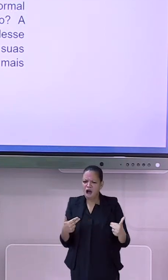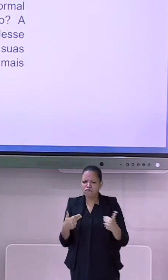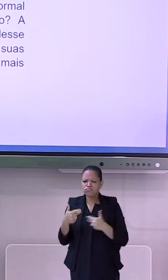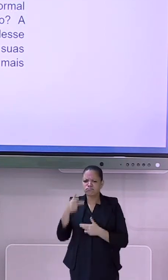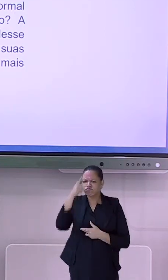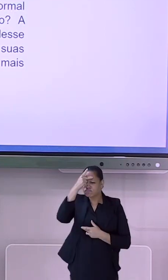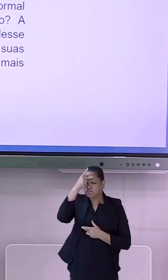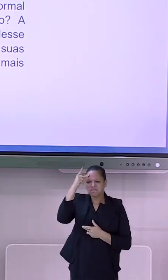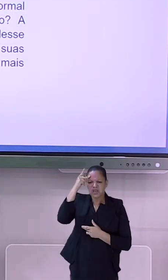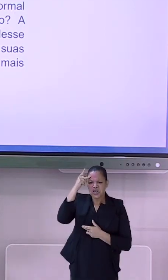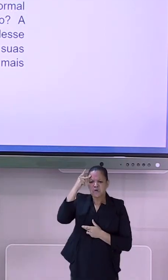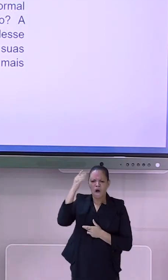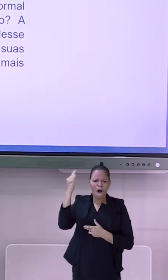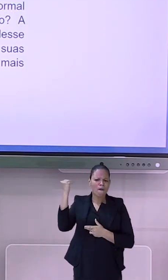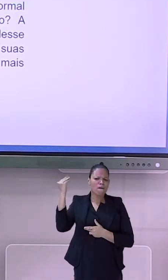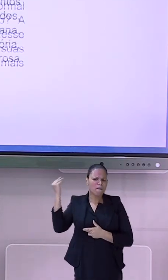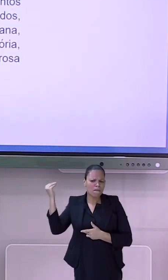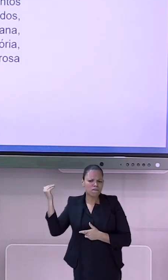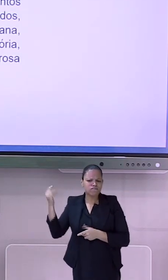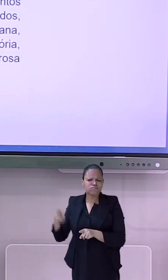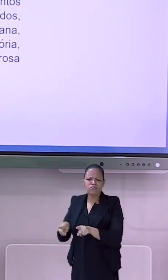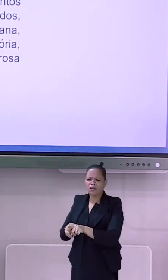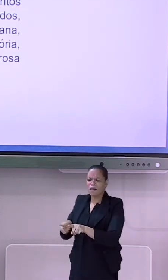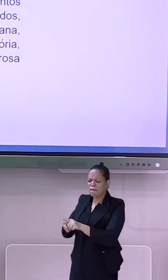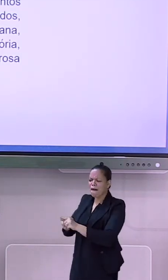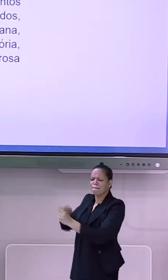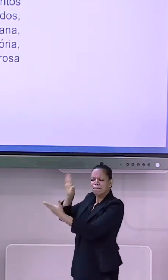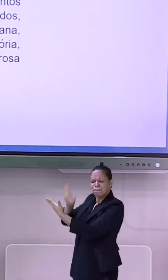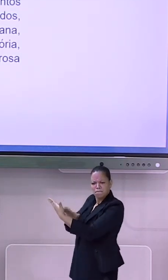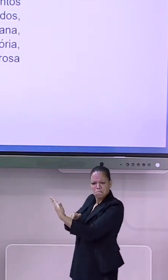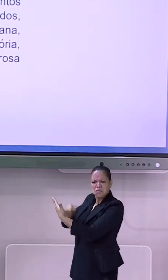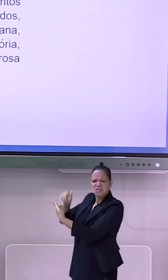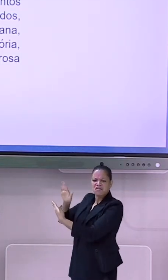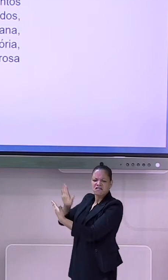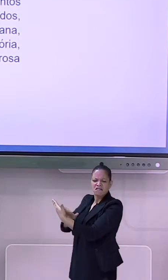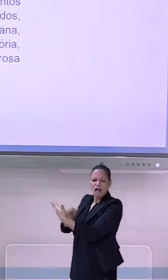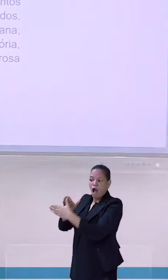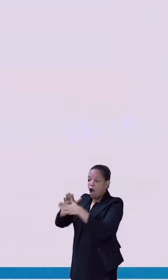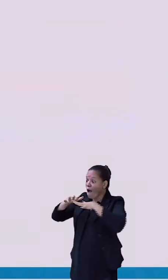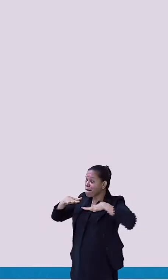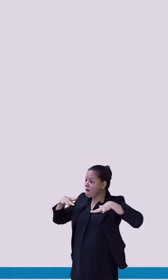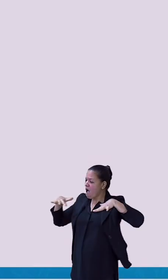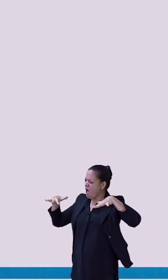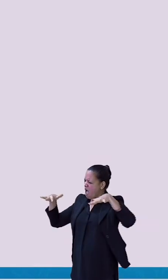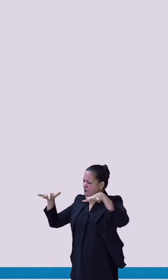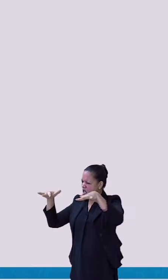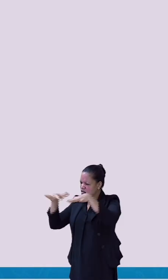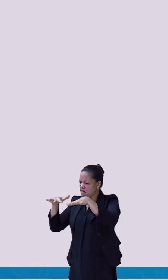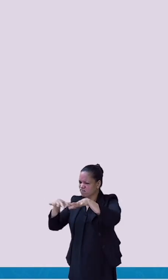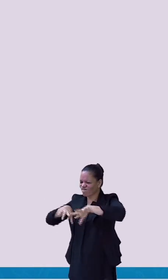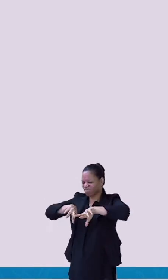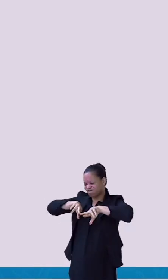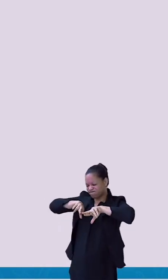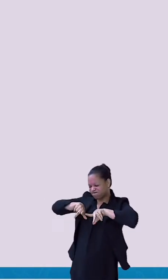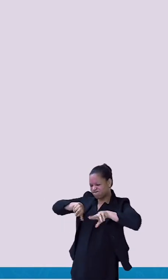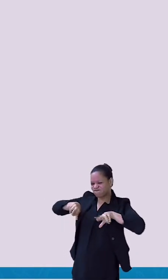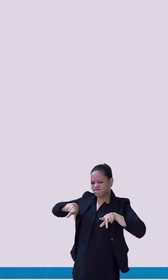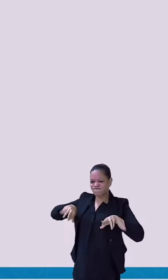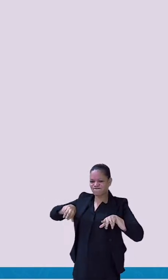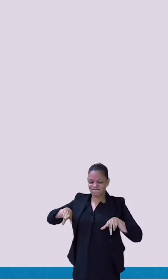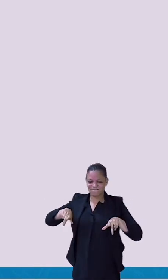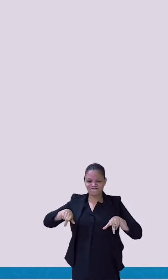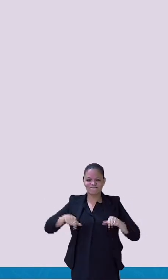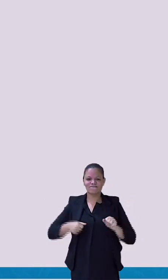mais radical, né? Ao contrário dele. Em meio a um mar de névoas translúcida, definem-se